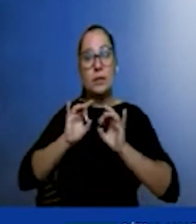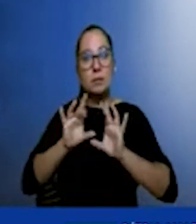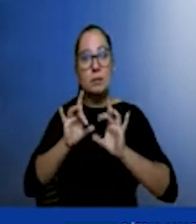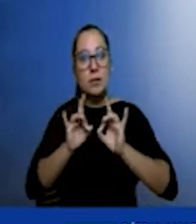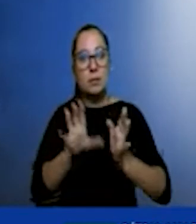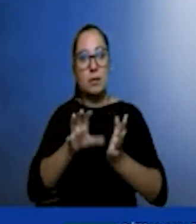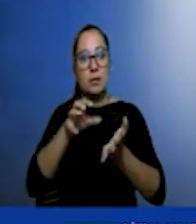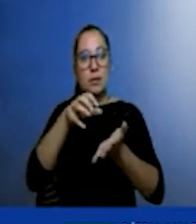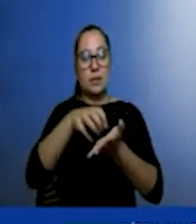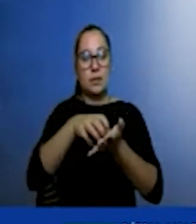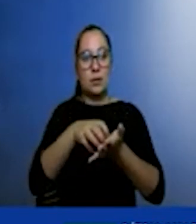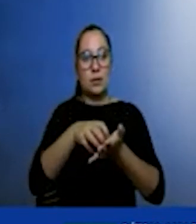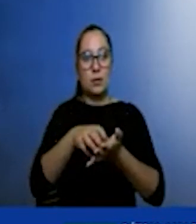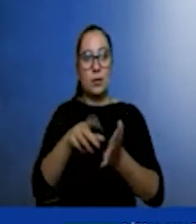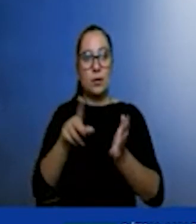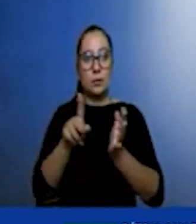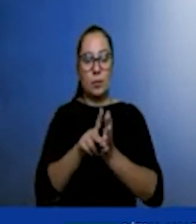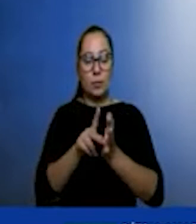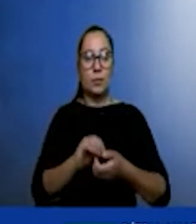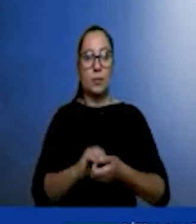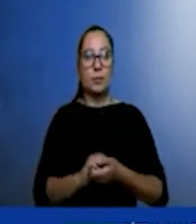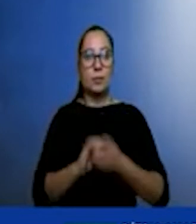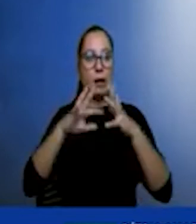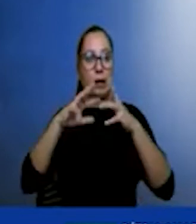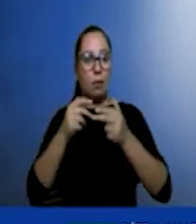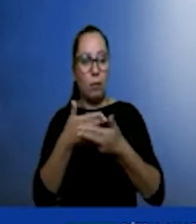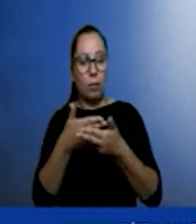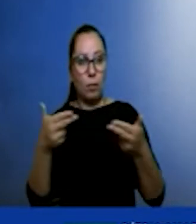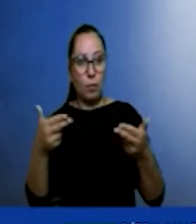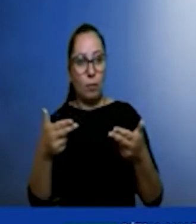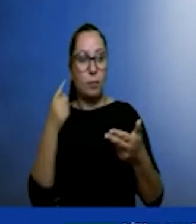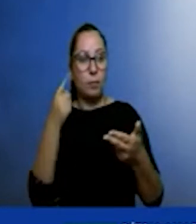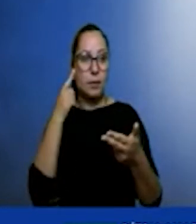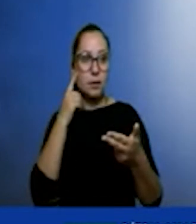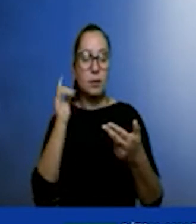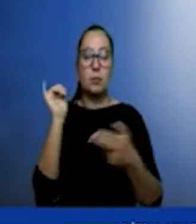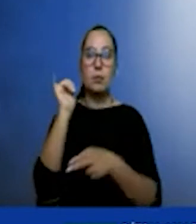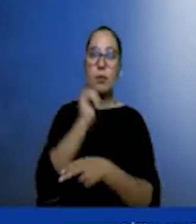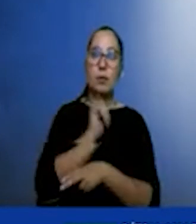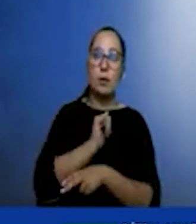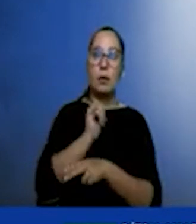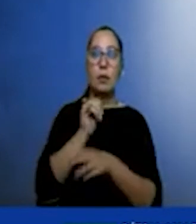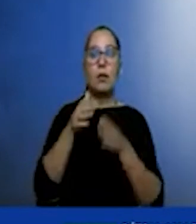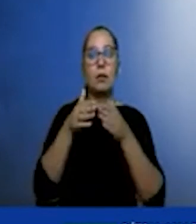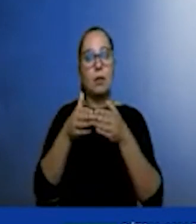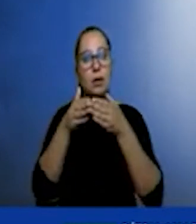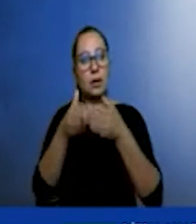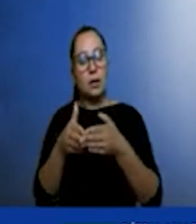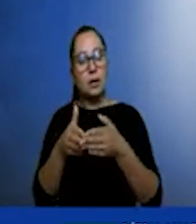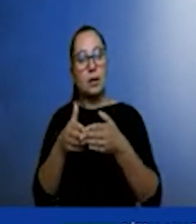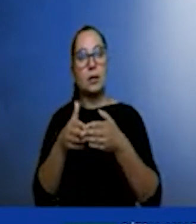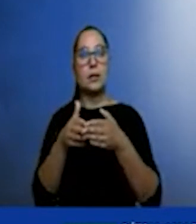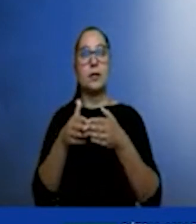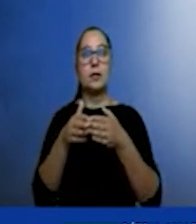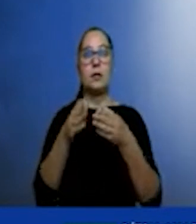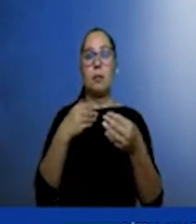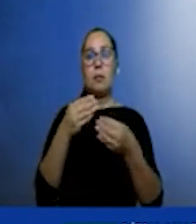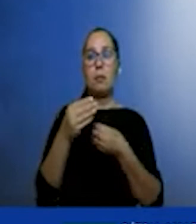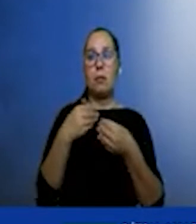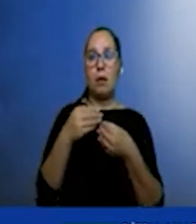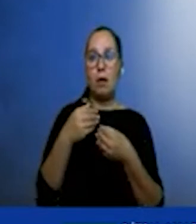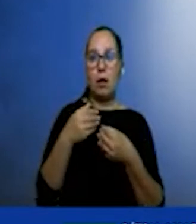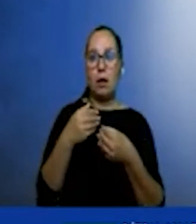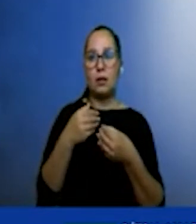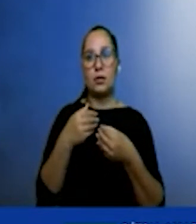ditos hard to abate, e a gente está falando de aviação, a gente está falando de transporte marítimo, a gente está falando de plástico, a gente está falando